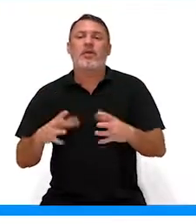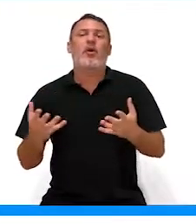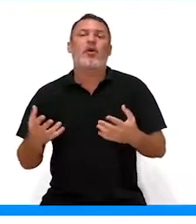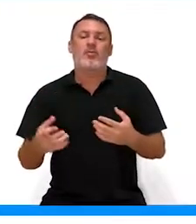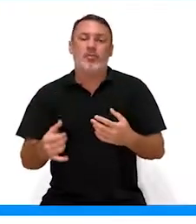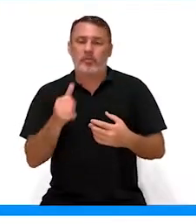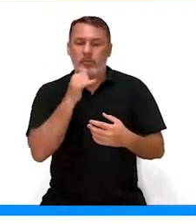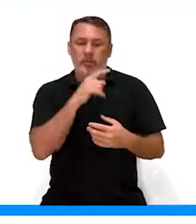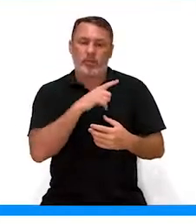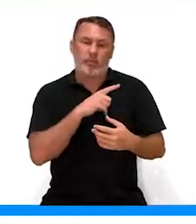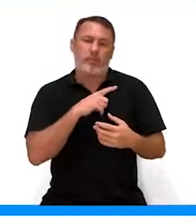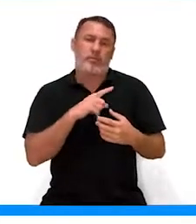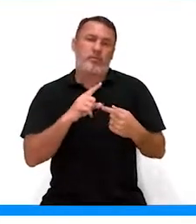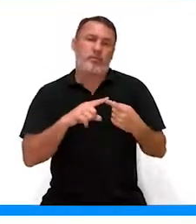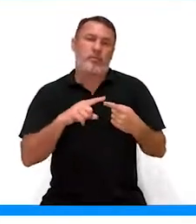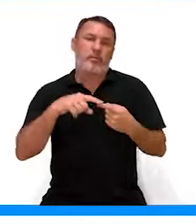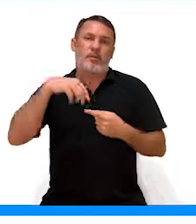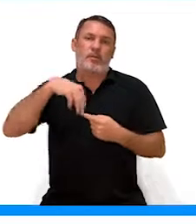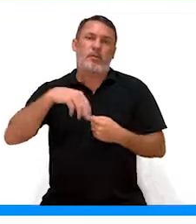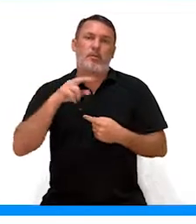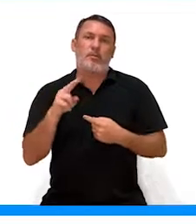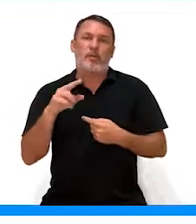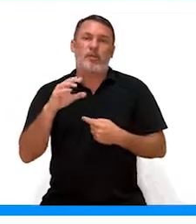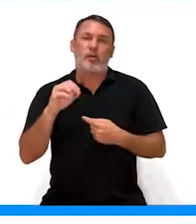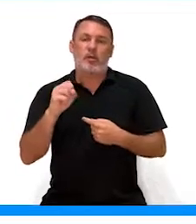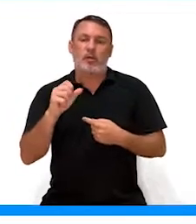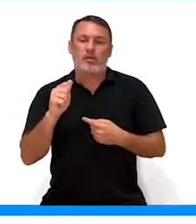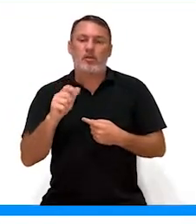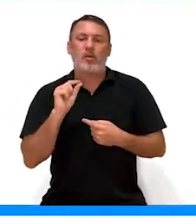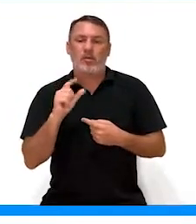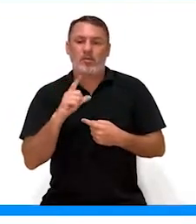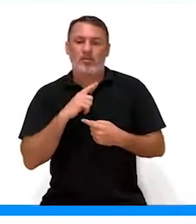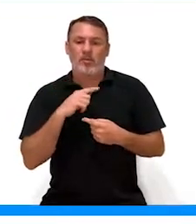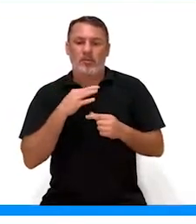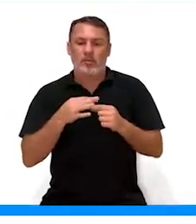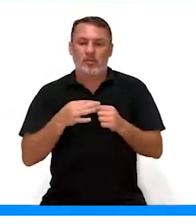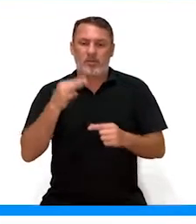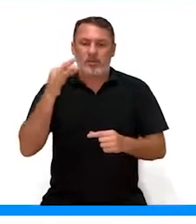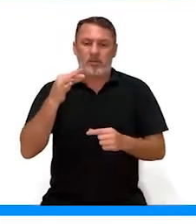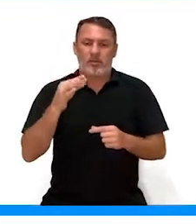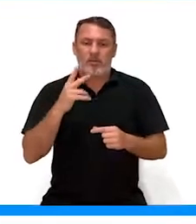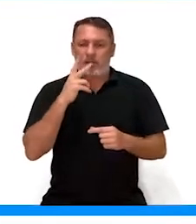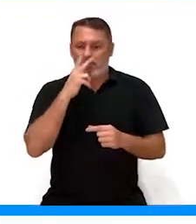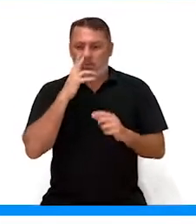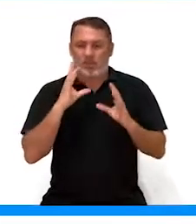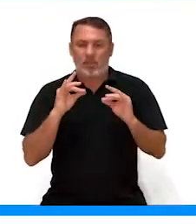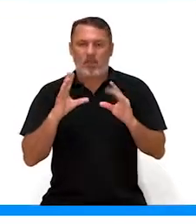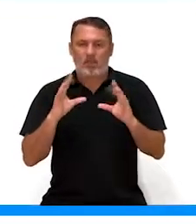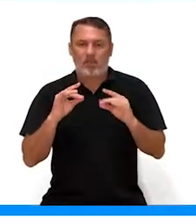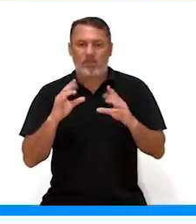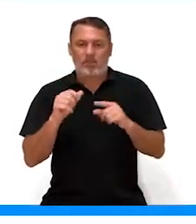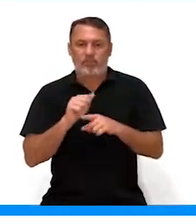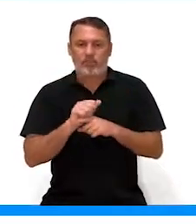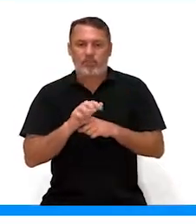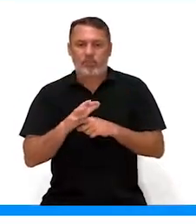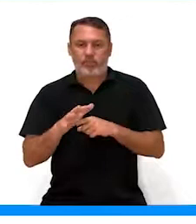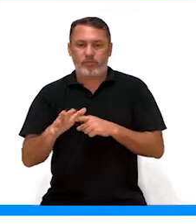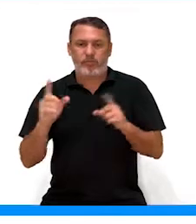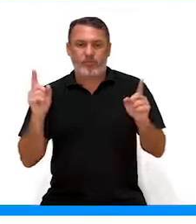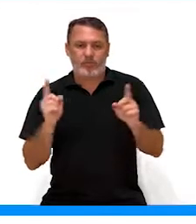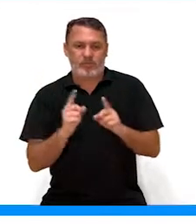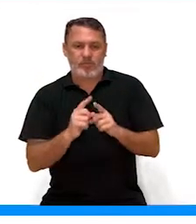secreção, aí é legal. Uma glândula, ela pode ser mucosa, quando ela tem uma secreção espessa, que é rica